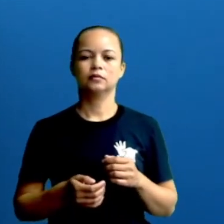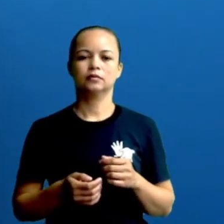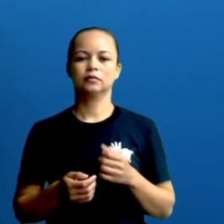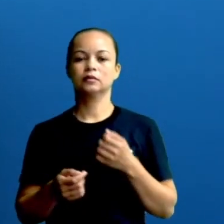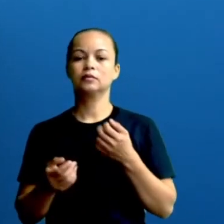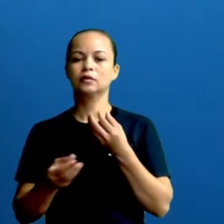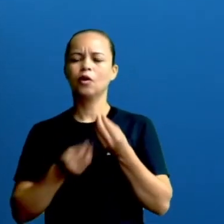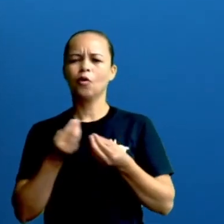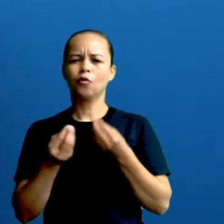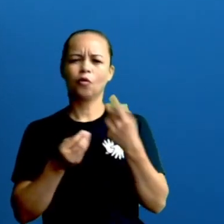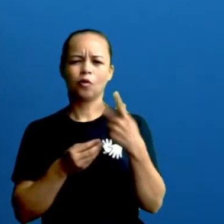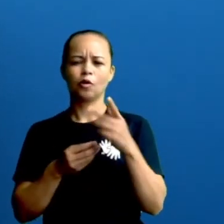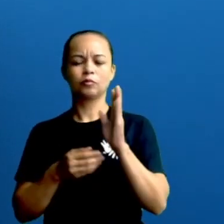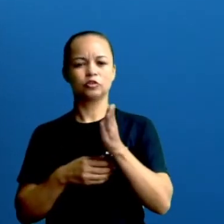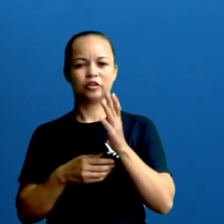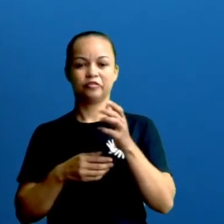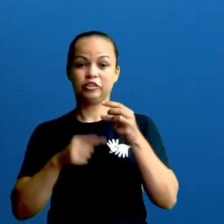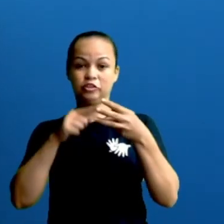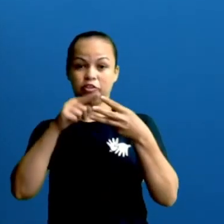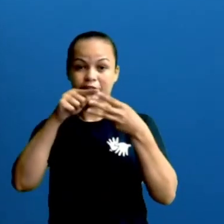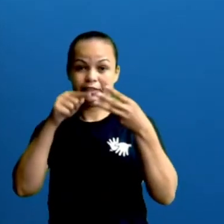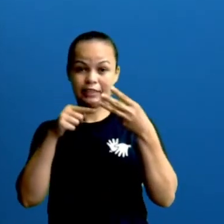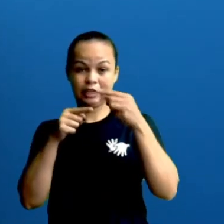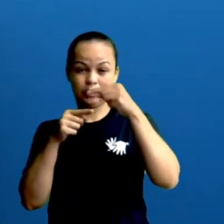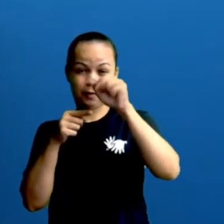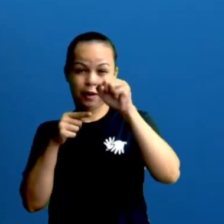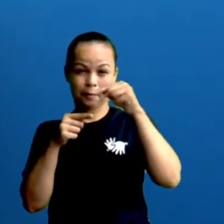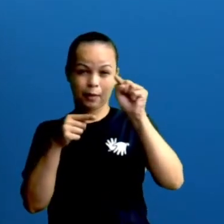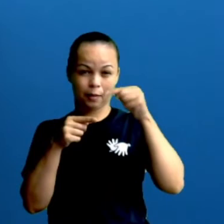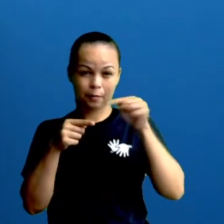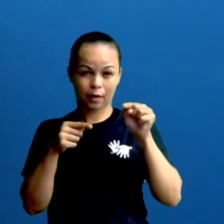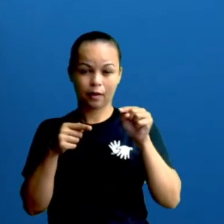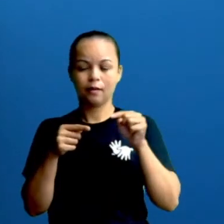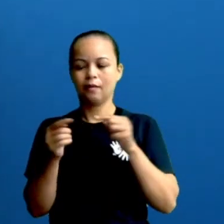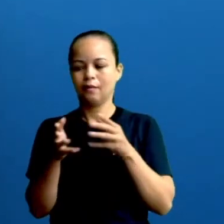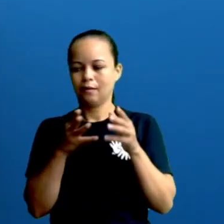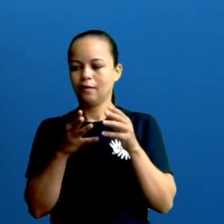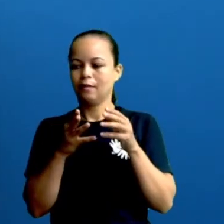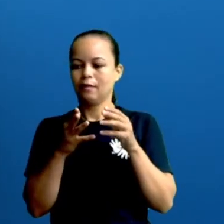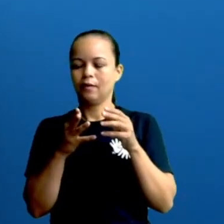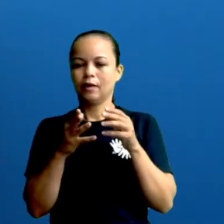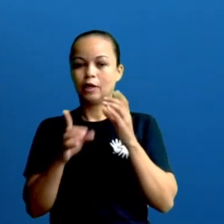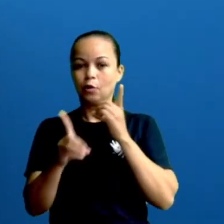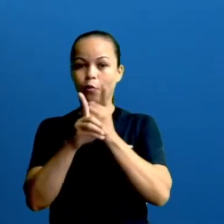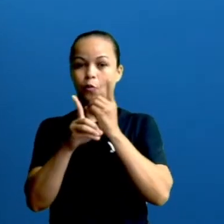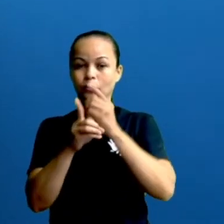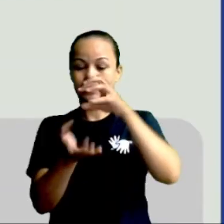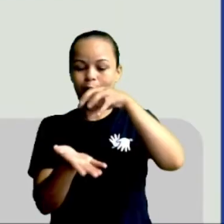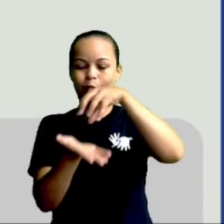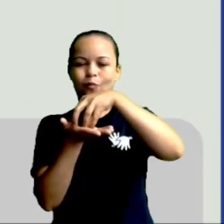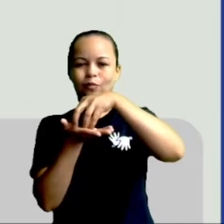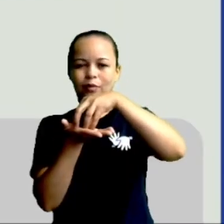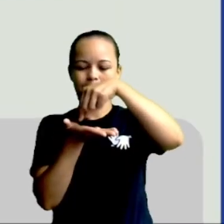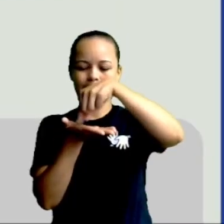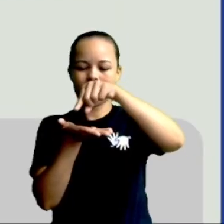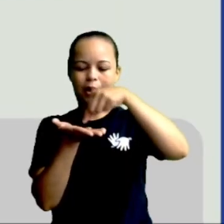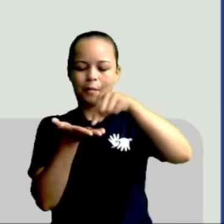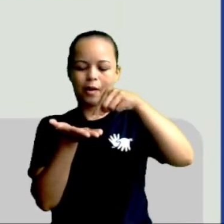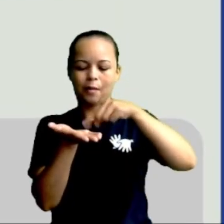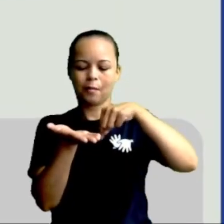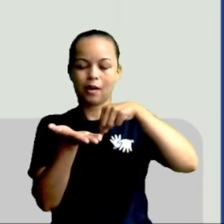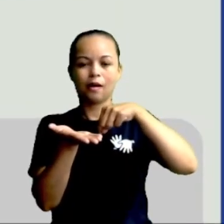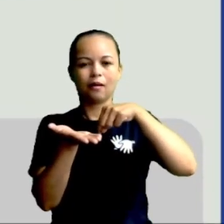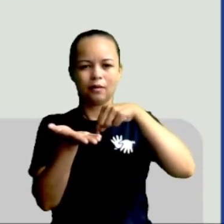ó, 3 tracinhos, ó, para eu encontrar o centro